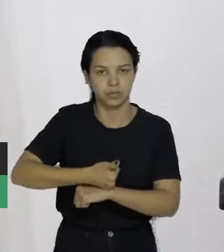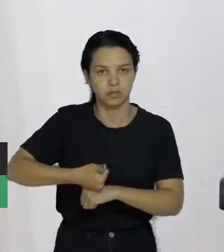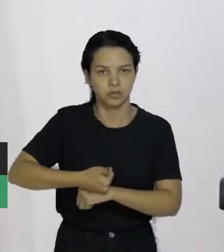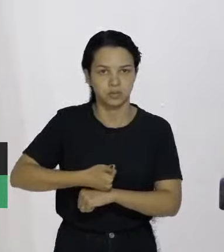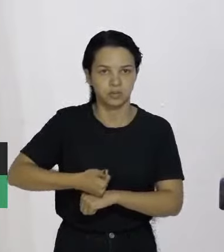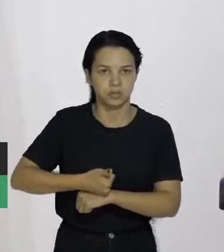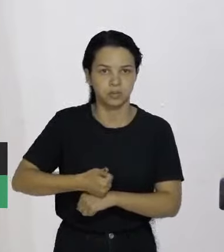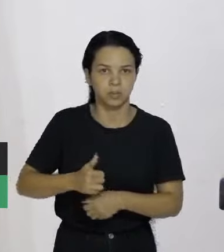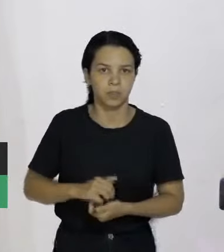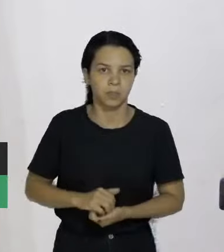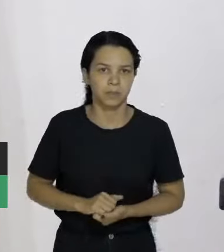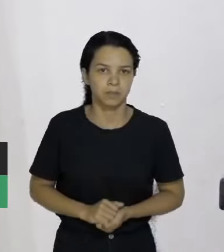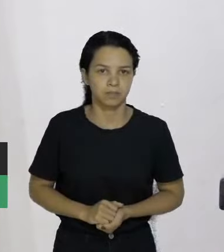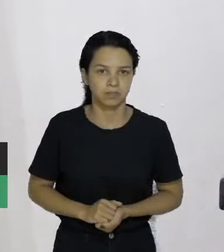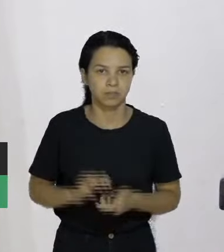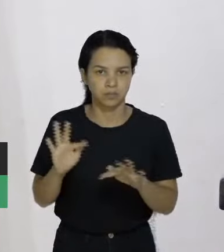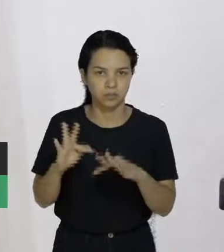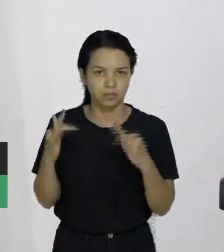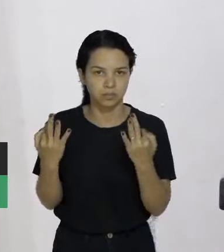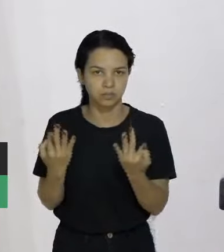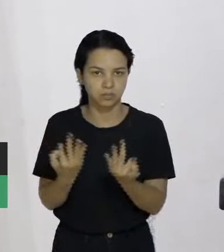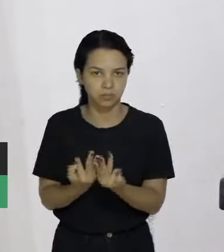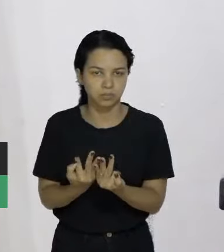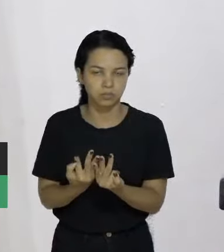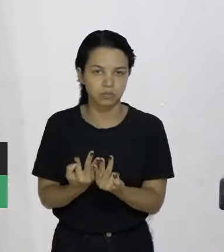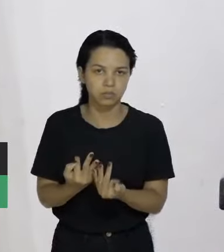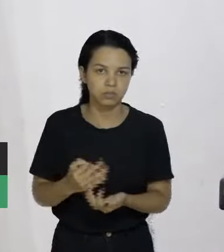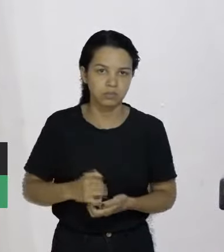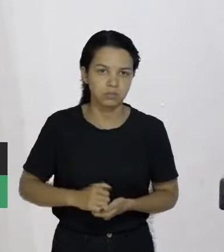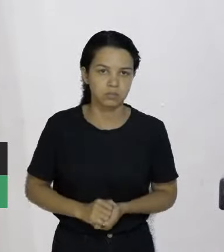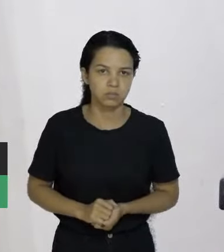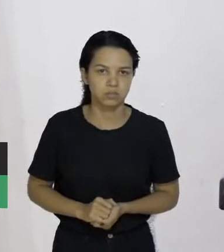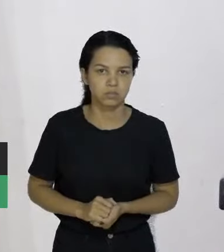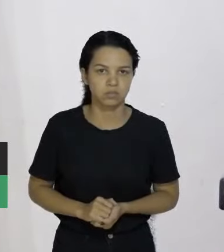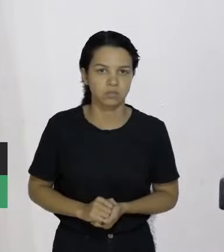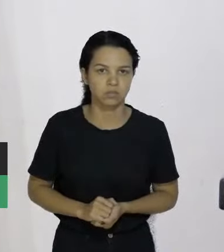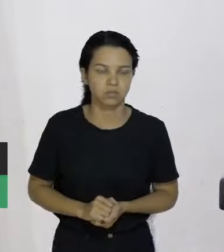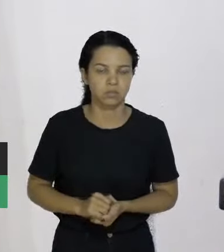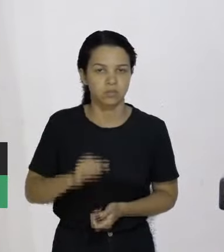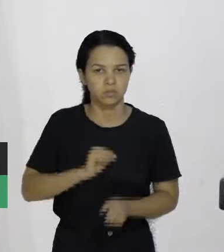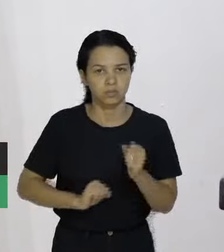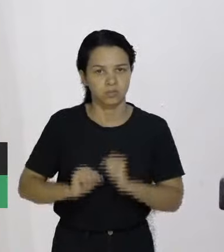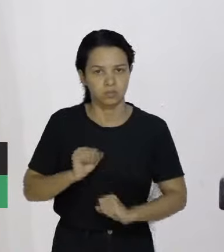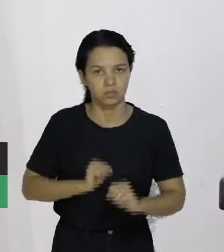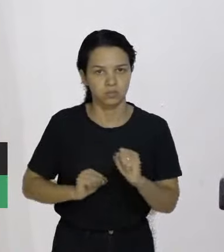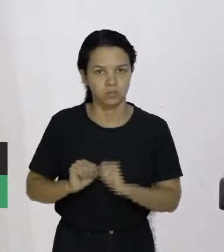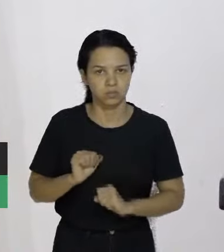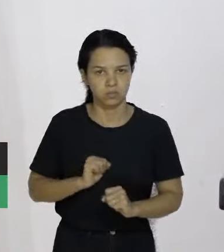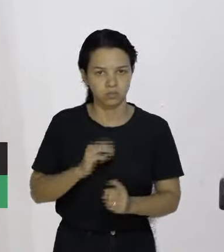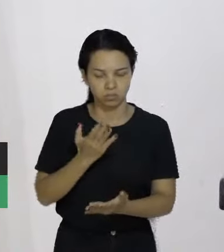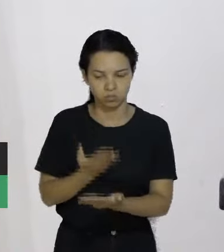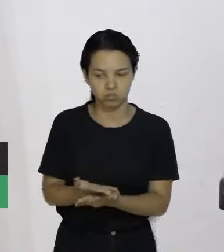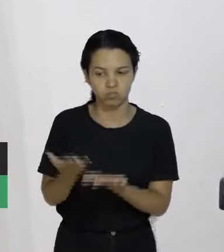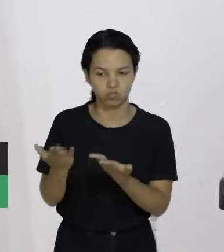a família que coloca a esperança naquele jovem